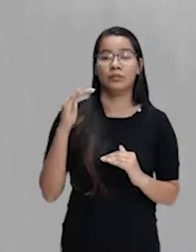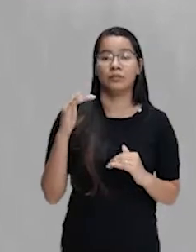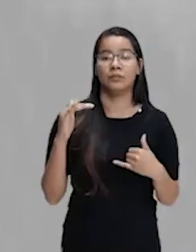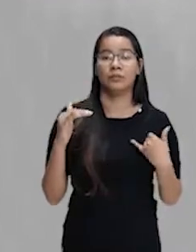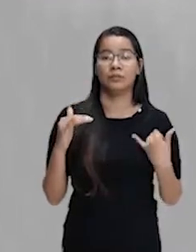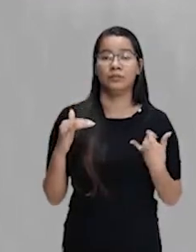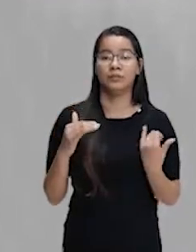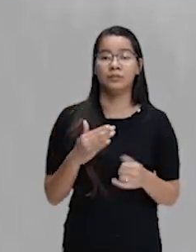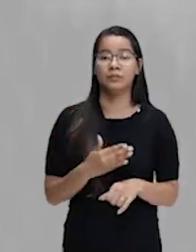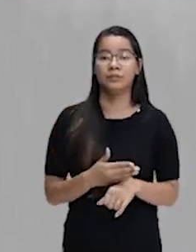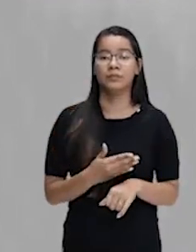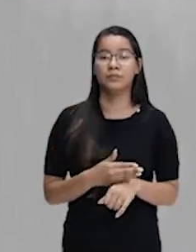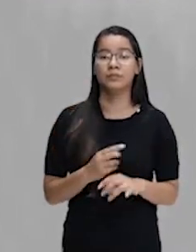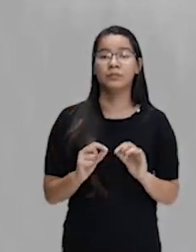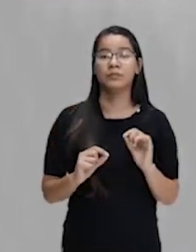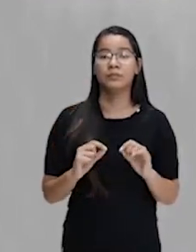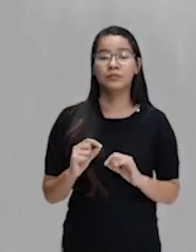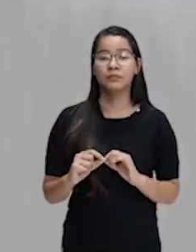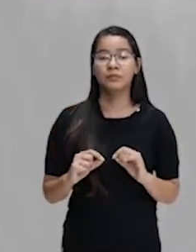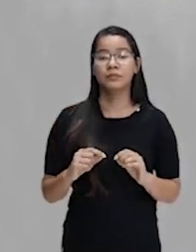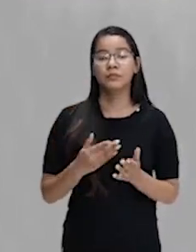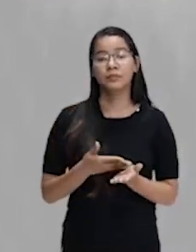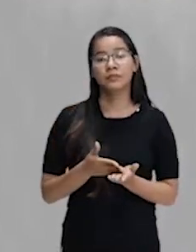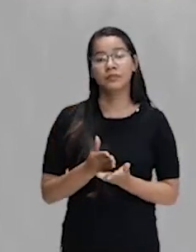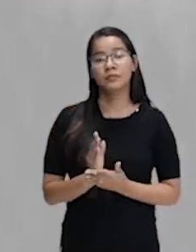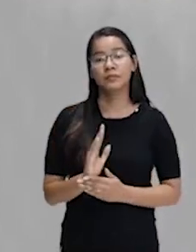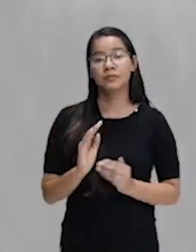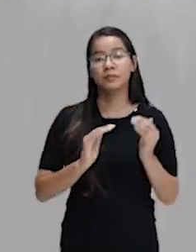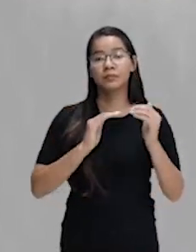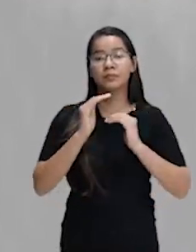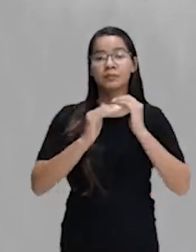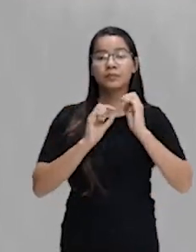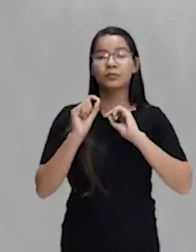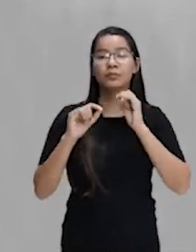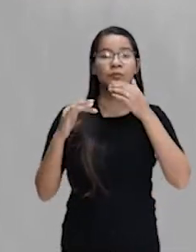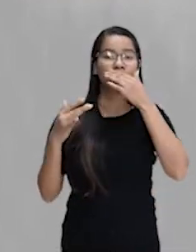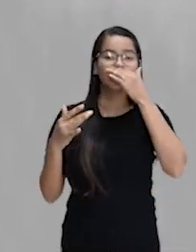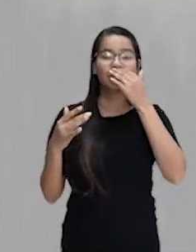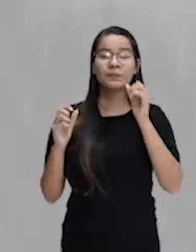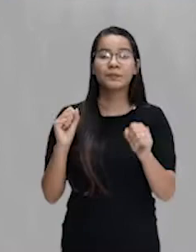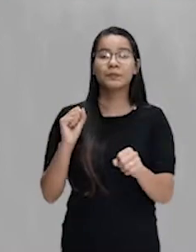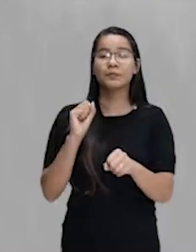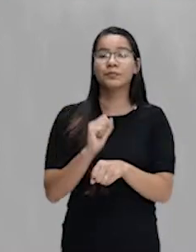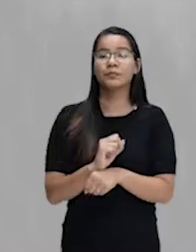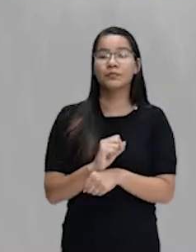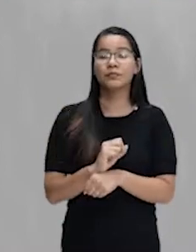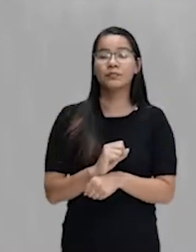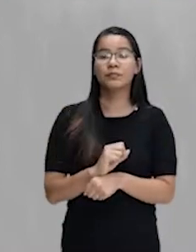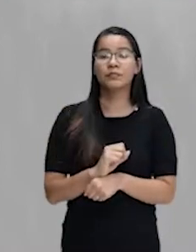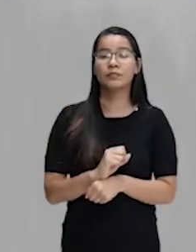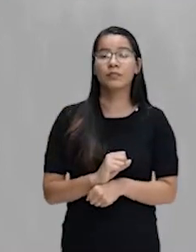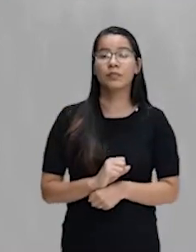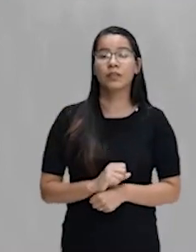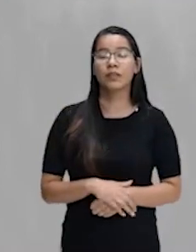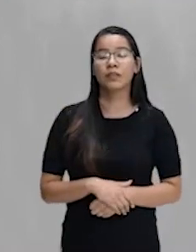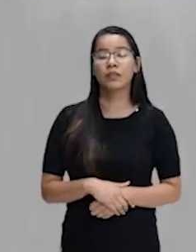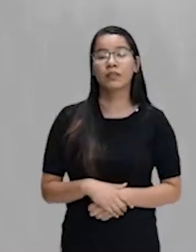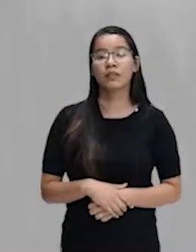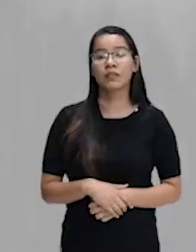Média, a vida urbana e comercial, ela passava por um processo de quê? De estagnação, de